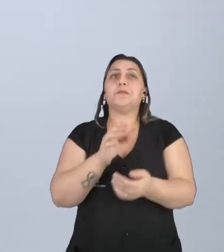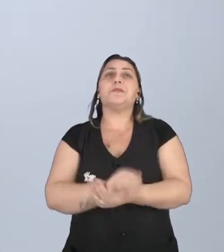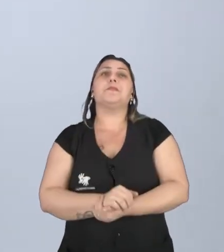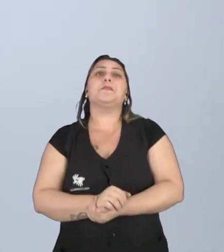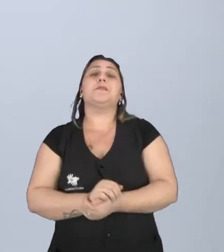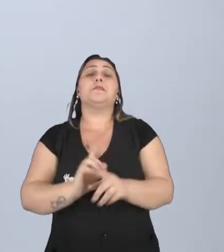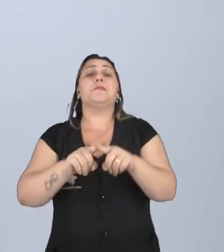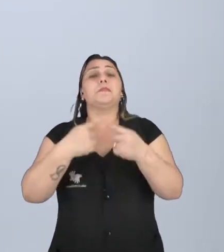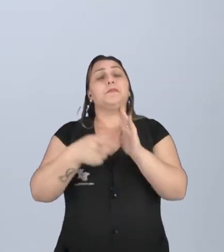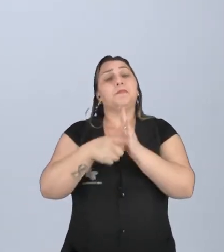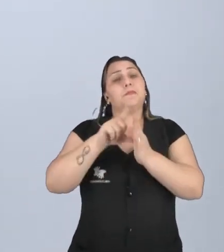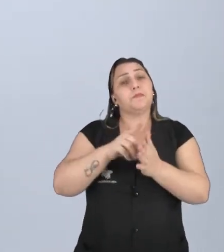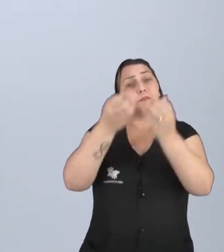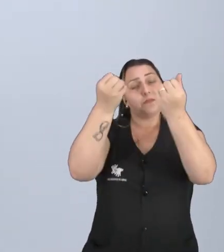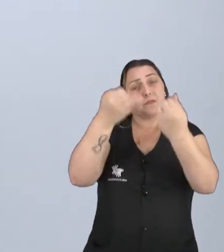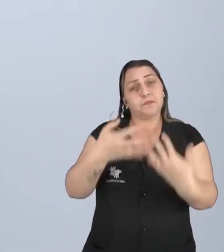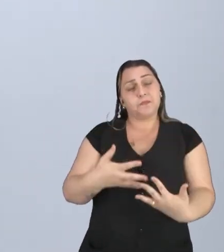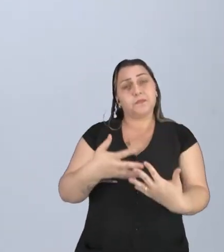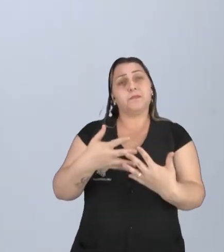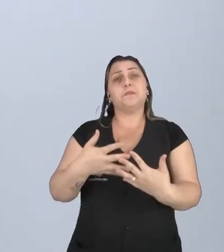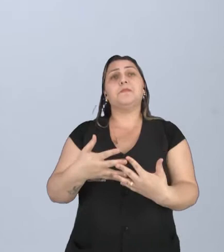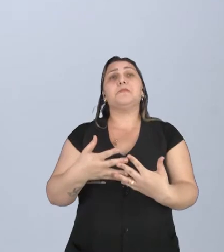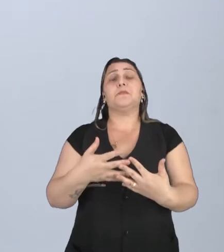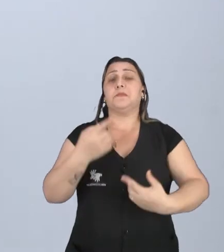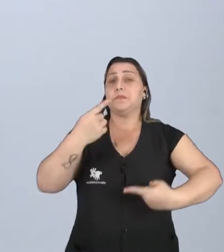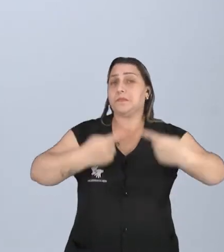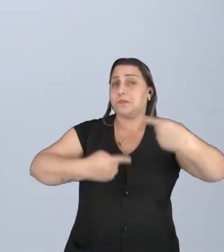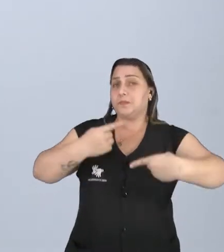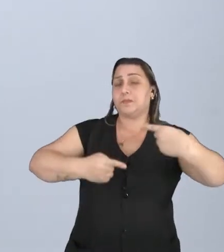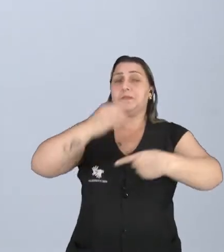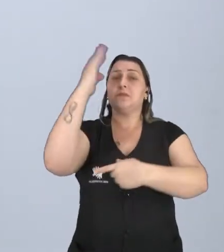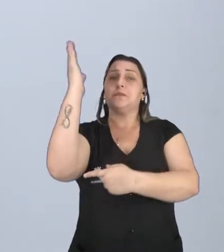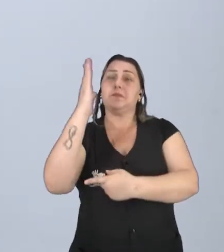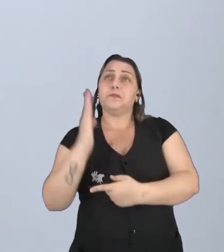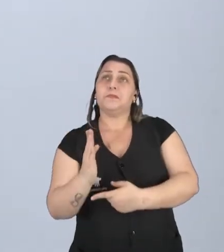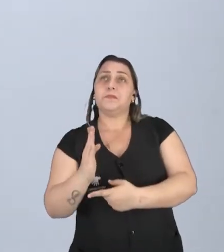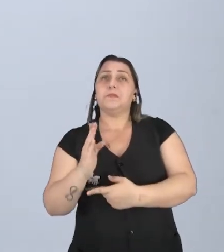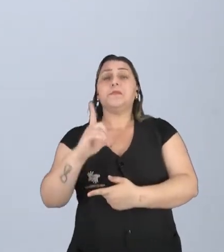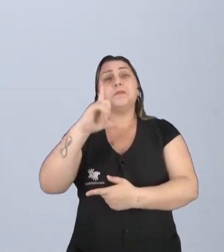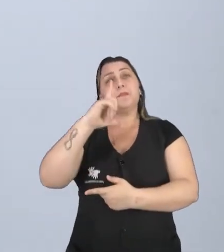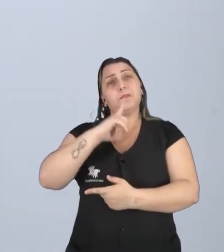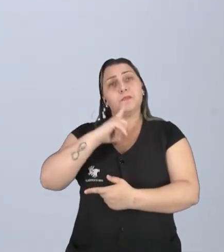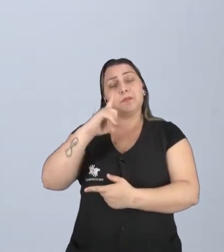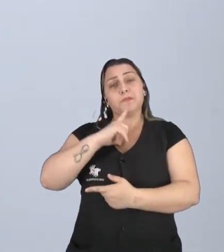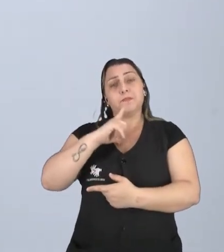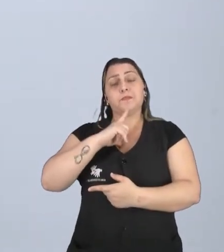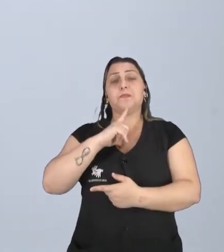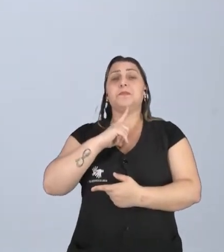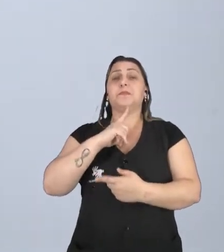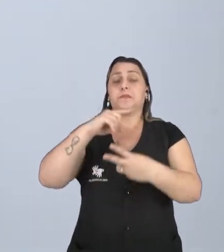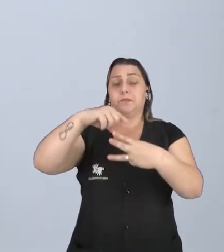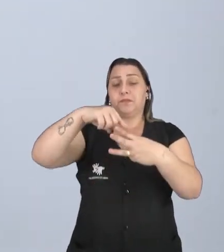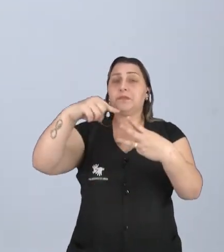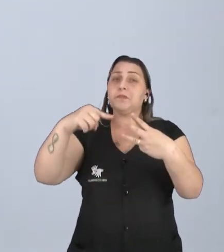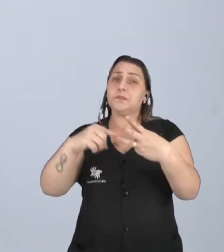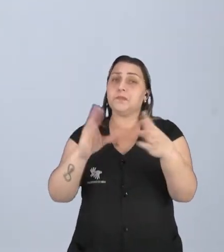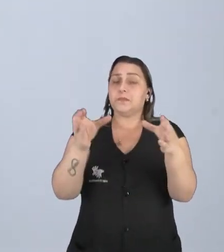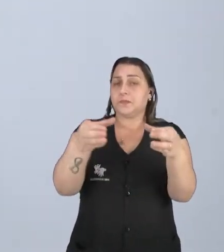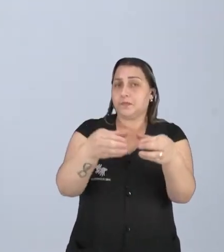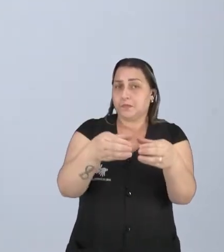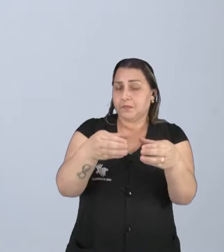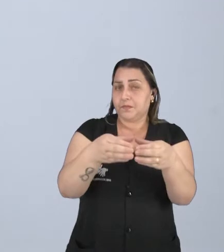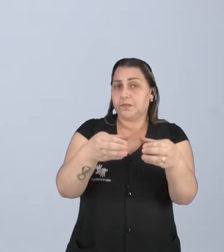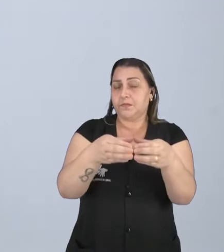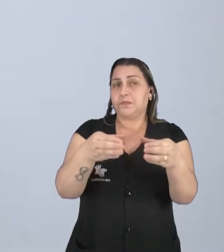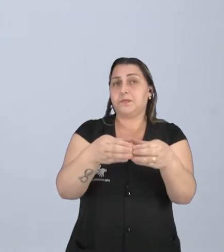Pessoal, mas antes a gente tem que discutir um pouco sobre o cenário político do Brasil, né? Nós vamos ter aí, precisamente, 3 grupos.